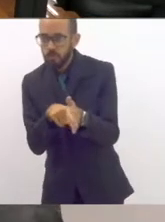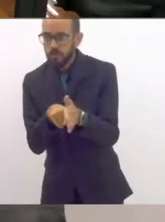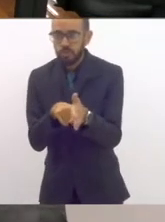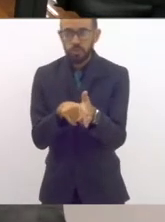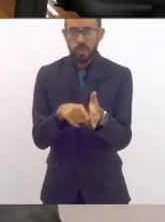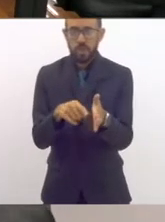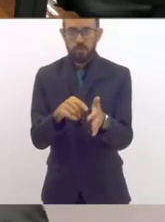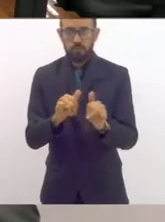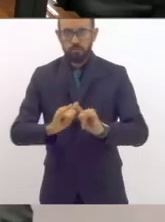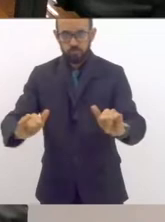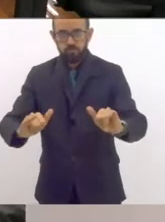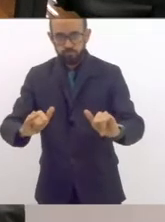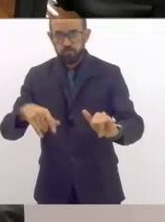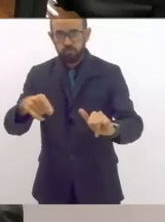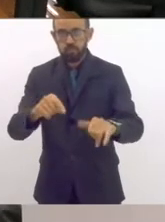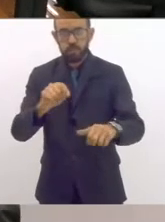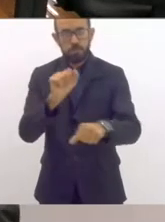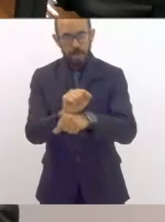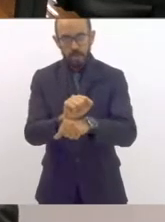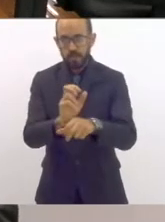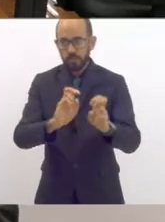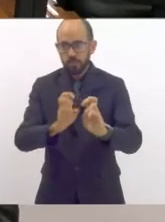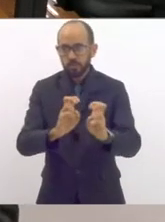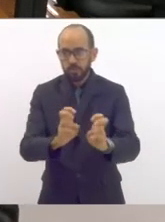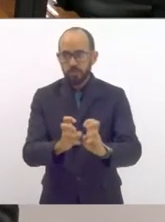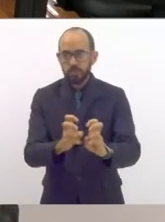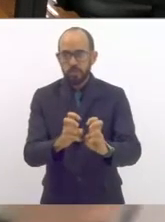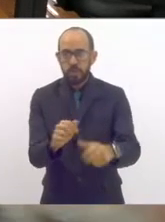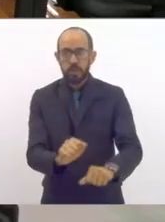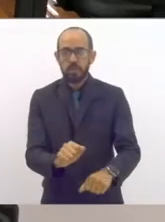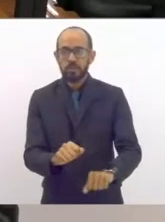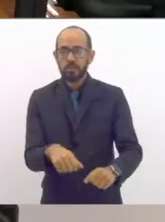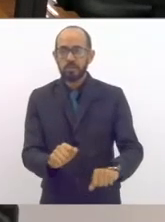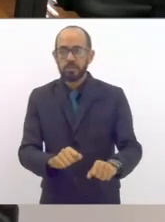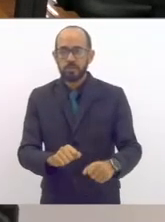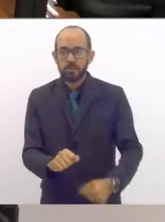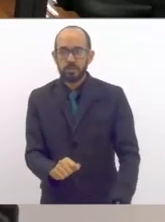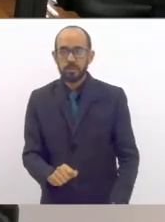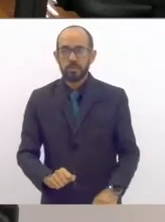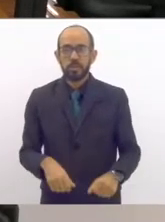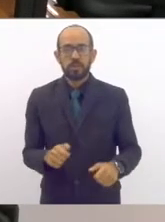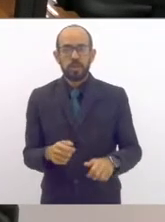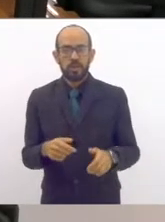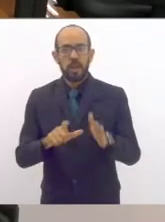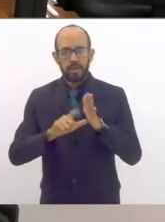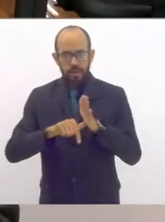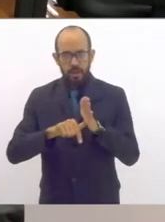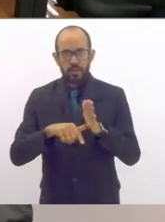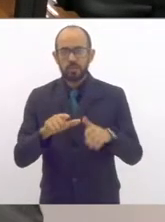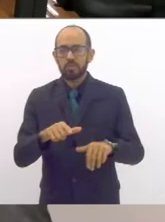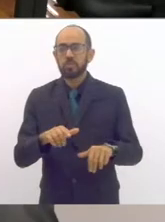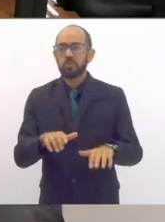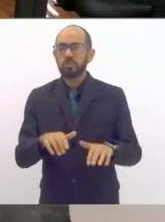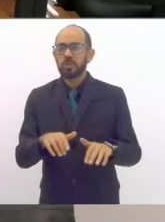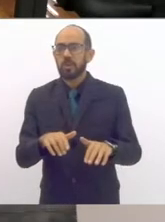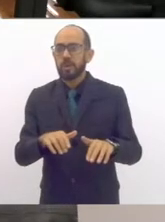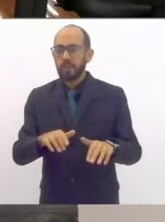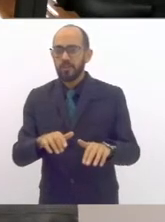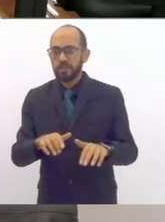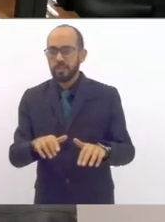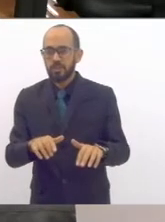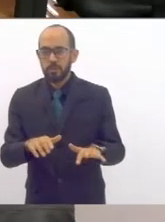e apurar interrupções dos serviços de trens atrás entre os horários de chegadas e Partidas superlotação das composições